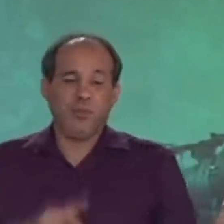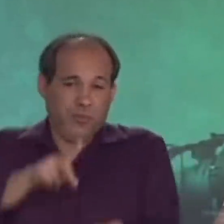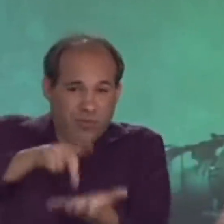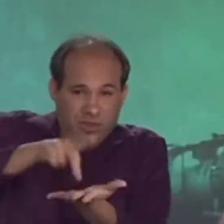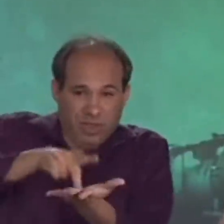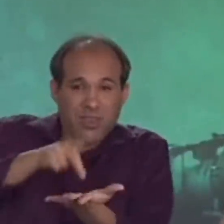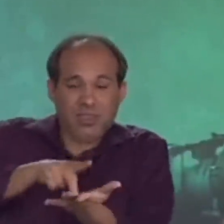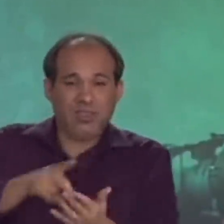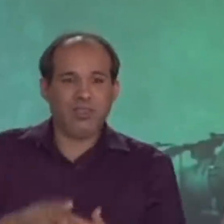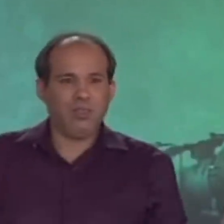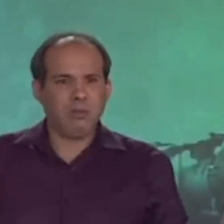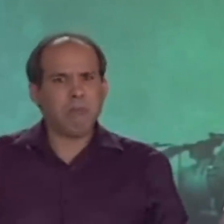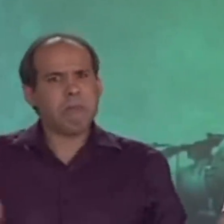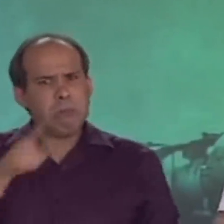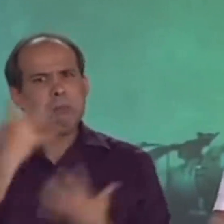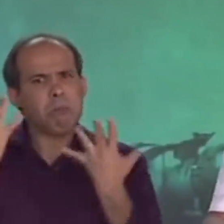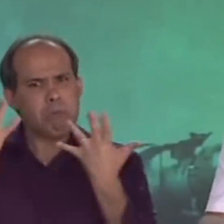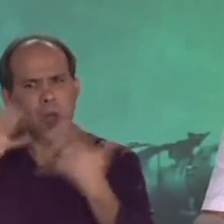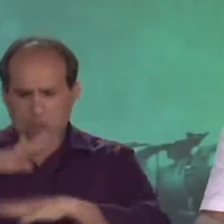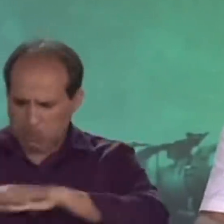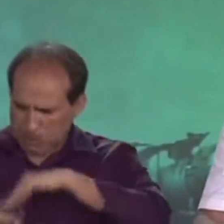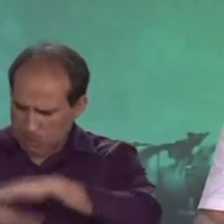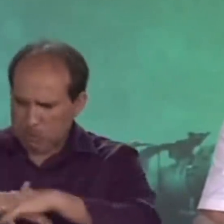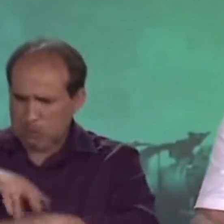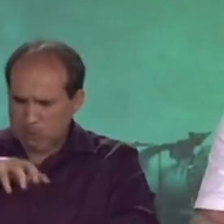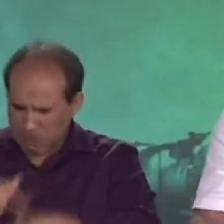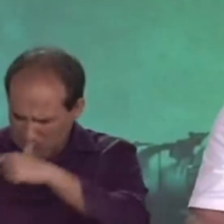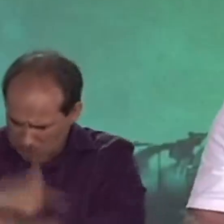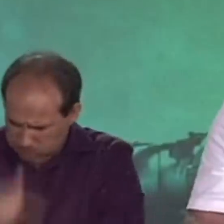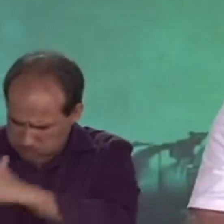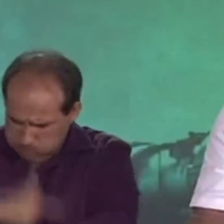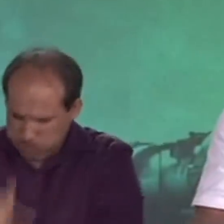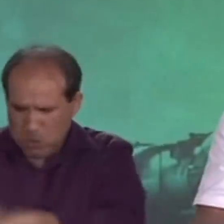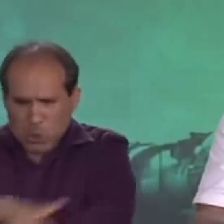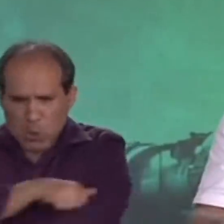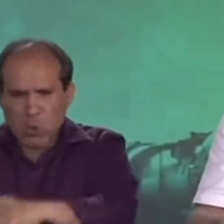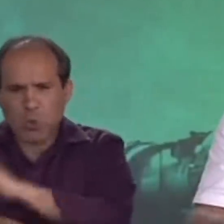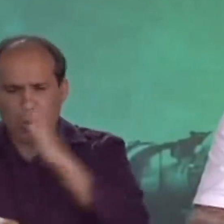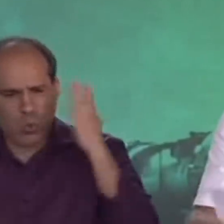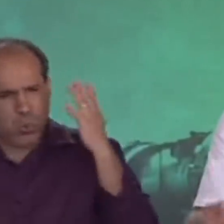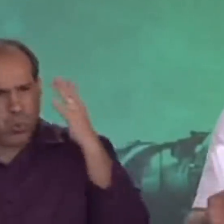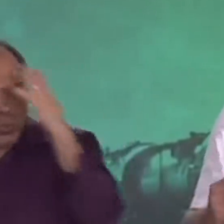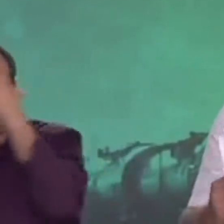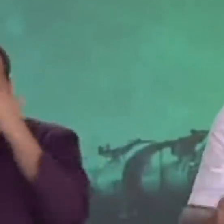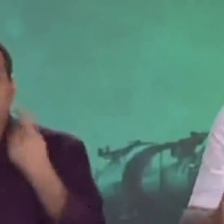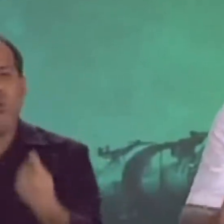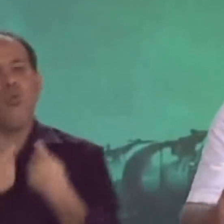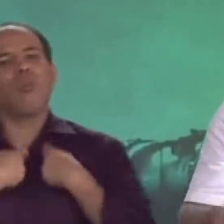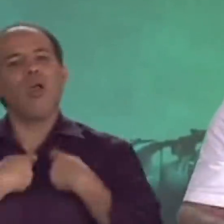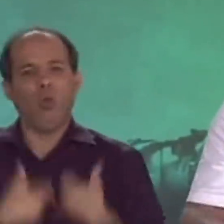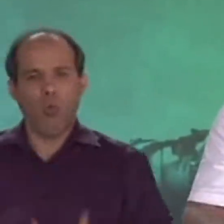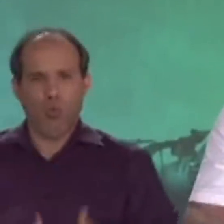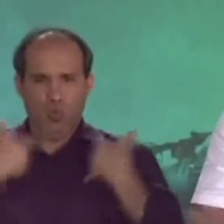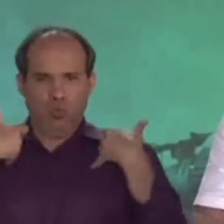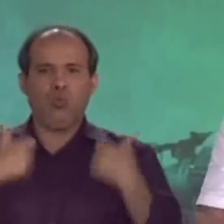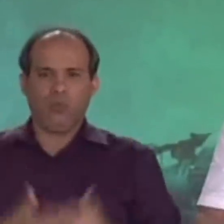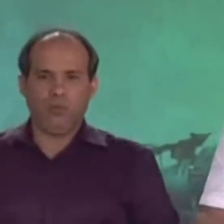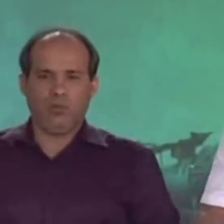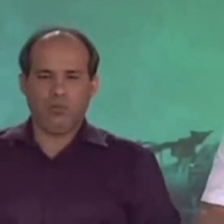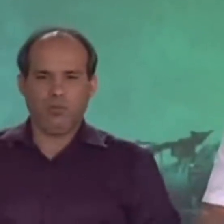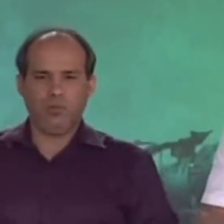Realmente, vocês botam a mão na massa e vocês nos orgulham.